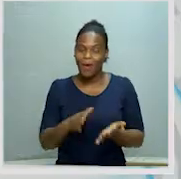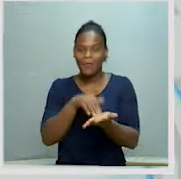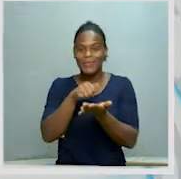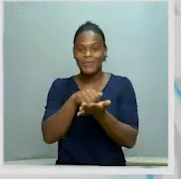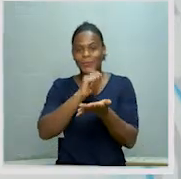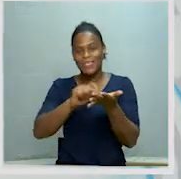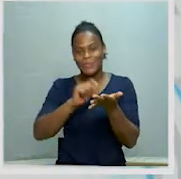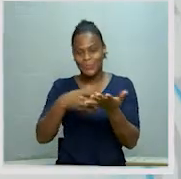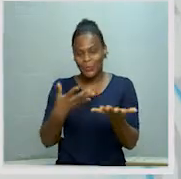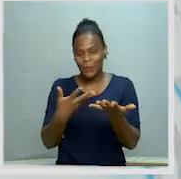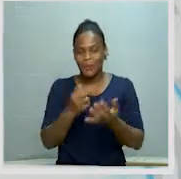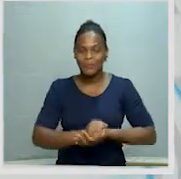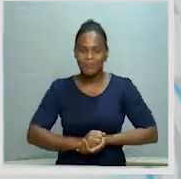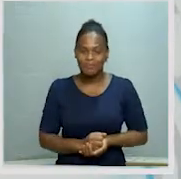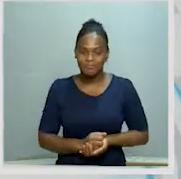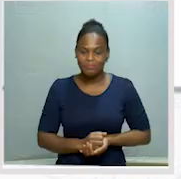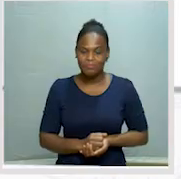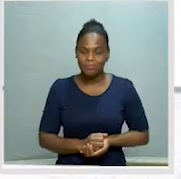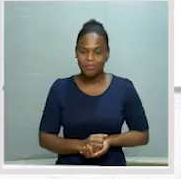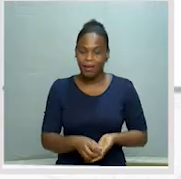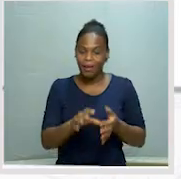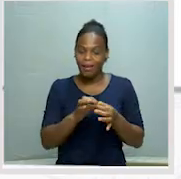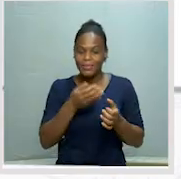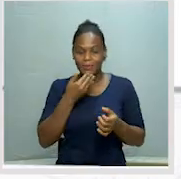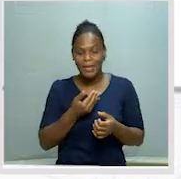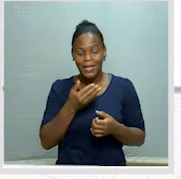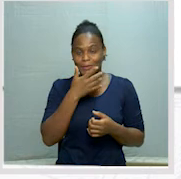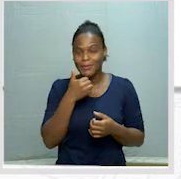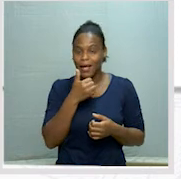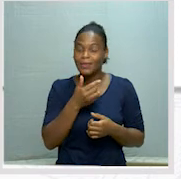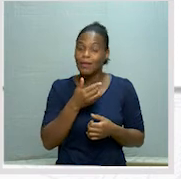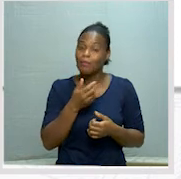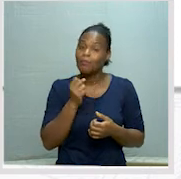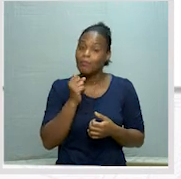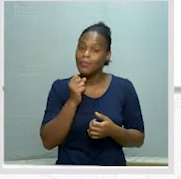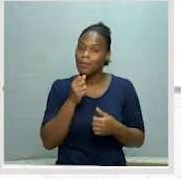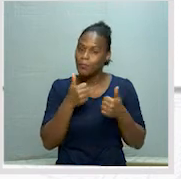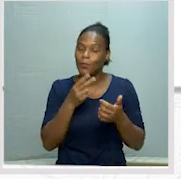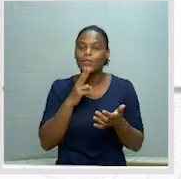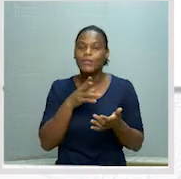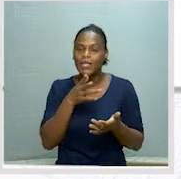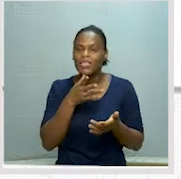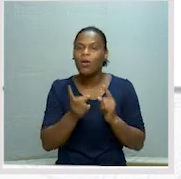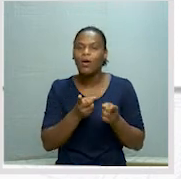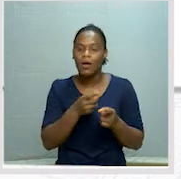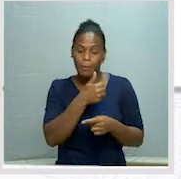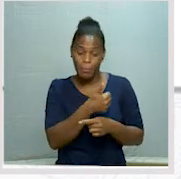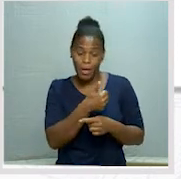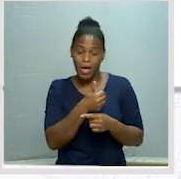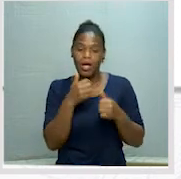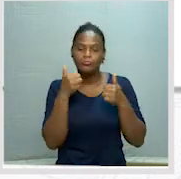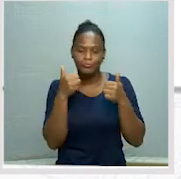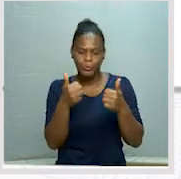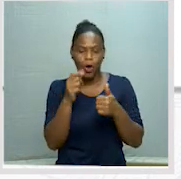Então, vamos à correção do exercício. No âmbito da experiência estética, é correto afirmar que a linha B é a